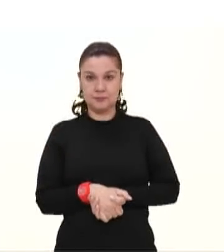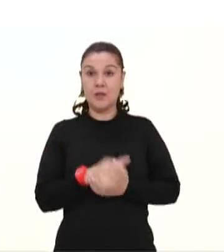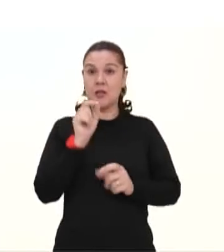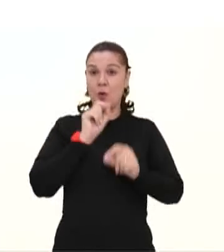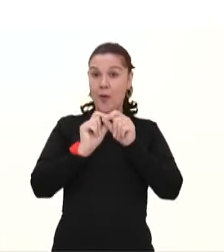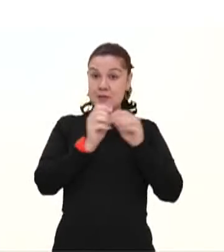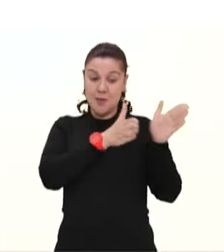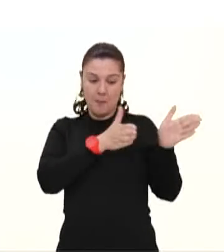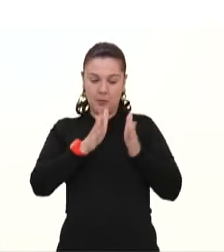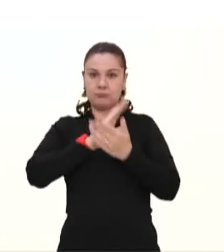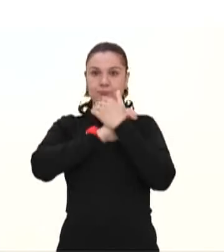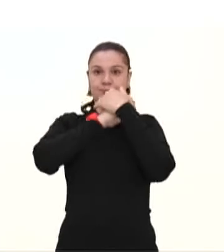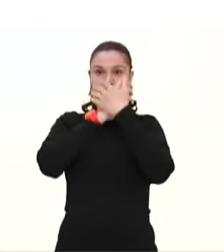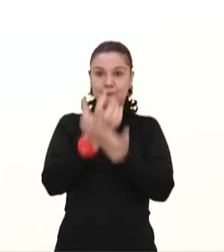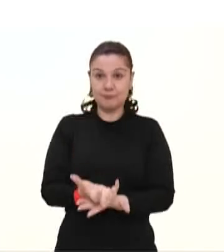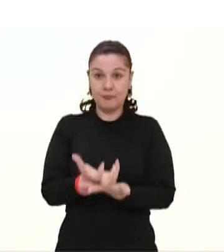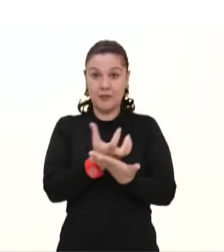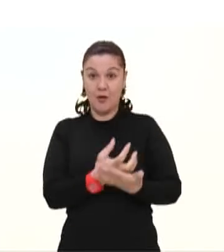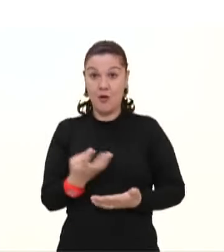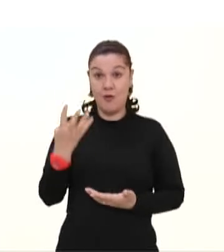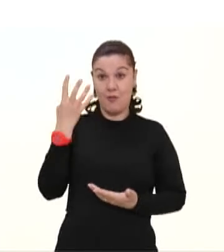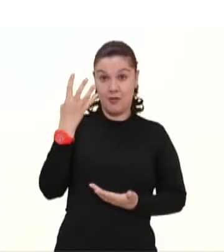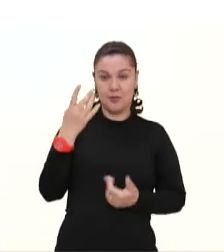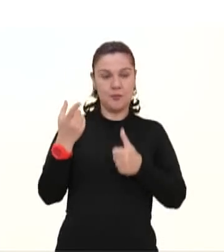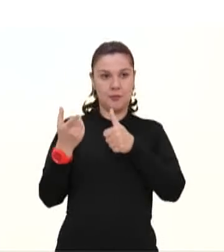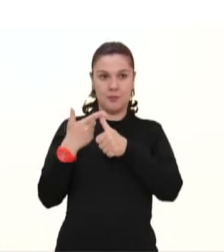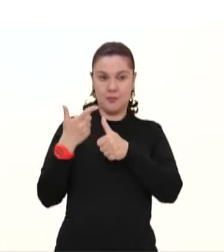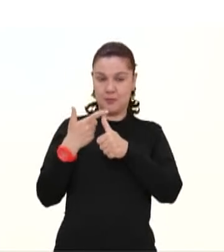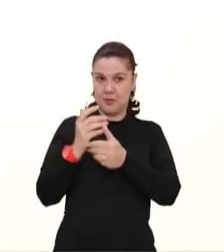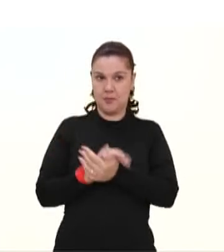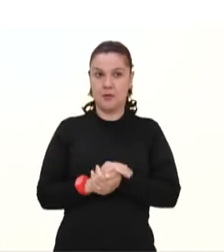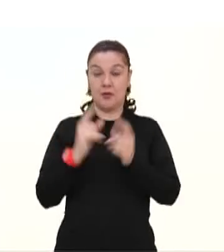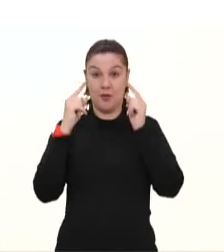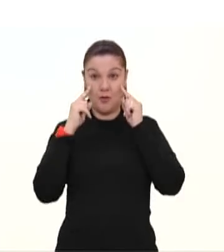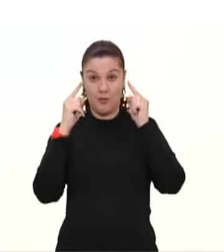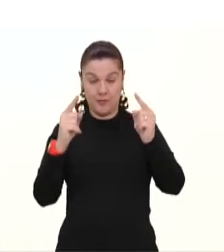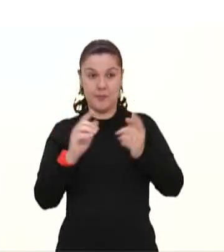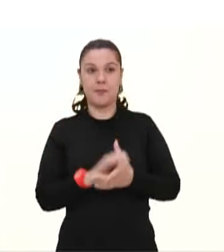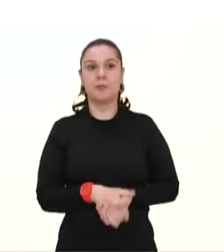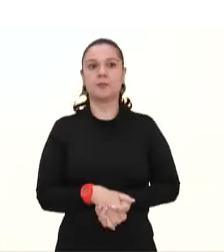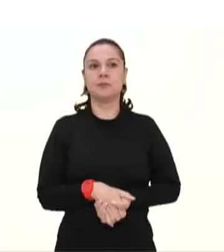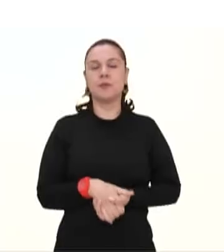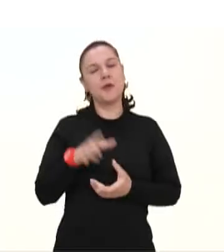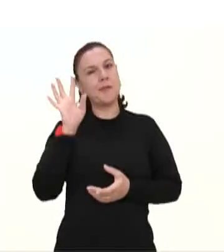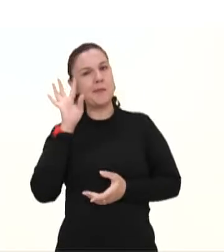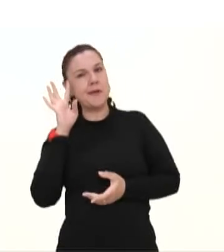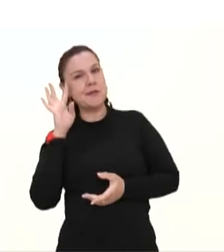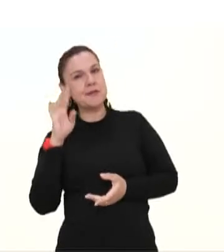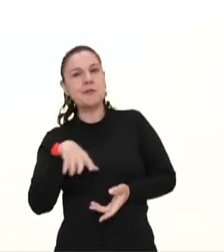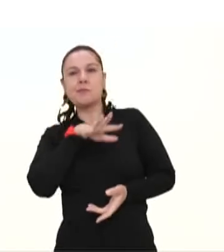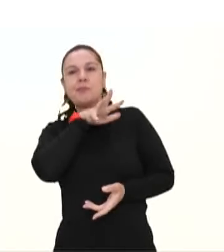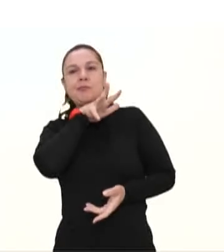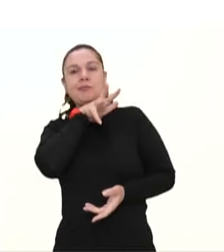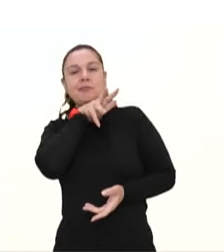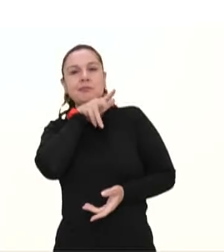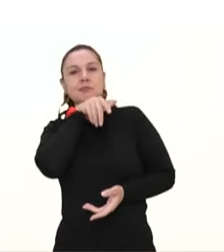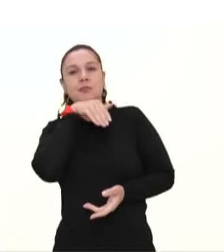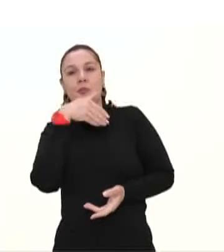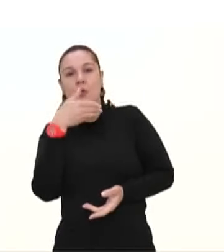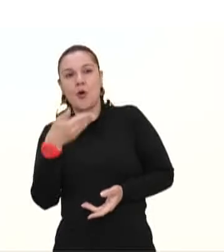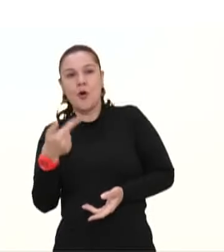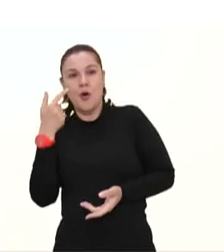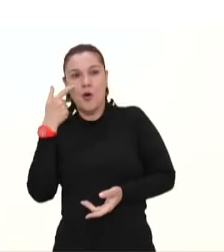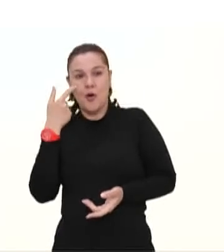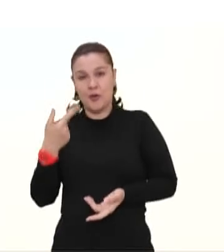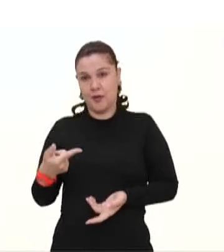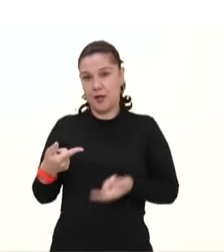de fossilização, são 4 fases. Fase número 1, acompanhe o desenho. Imagine que o ser vivo morreu. Aqui o